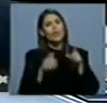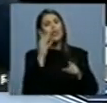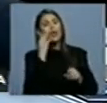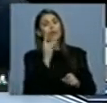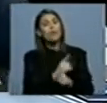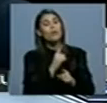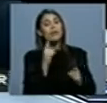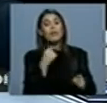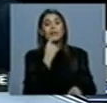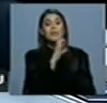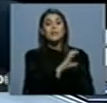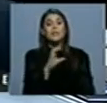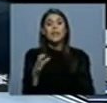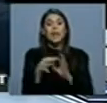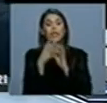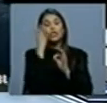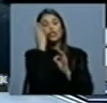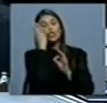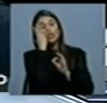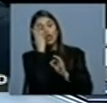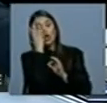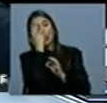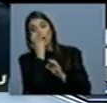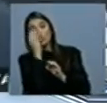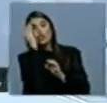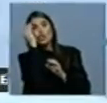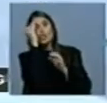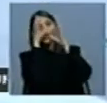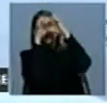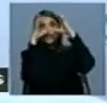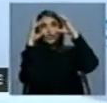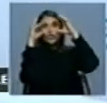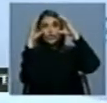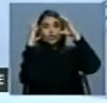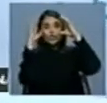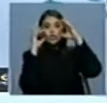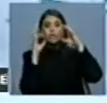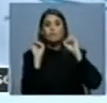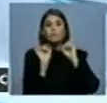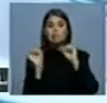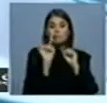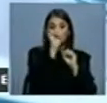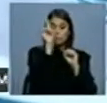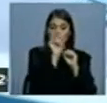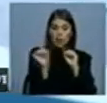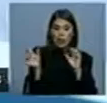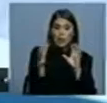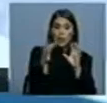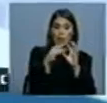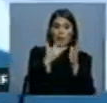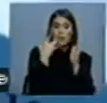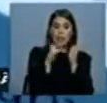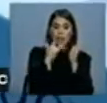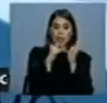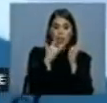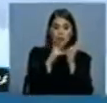diz a ciência sobre o sono e os sonhos, de Matthew Walker, da Desassossego, uma chancela da saída de